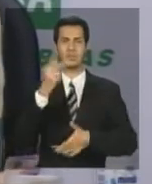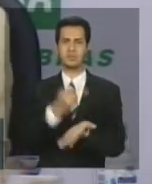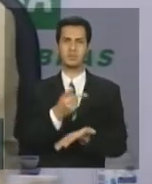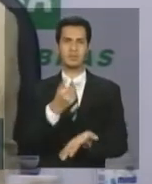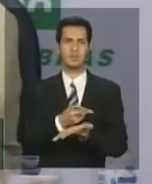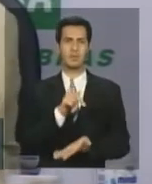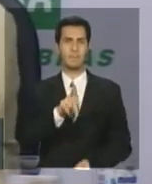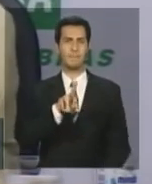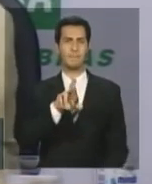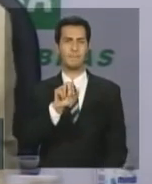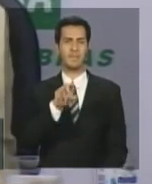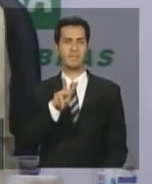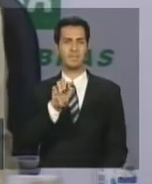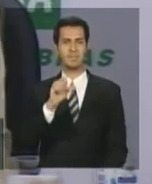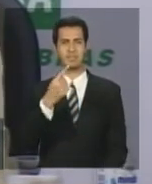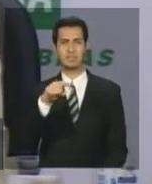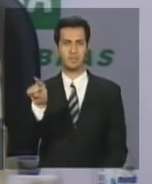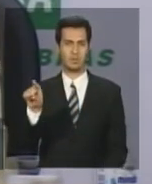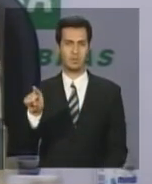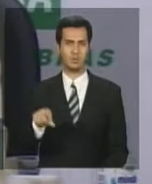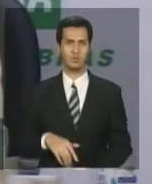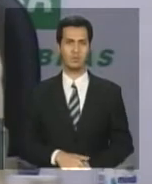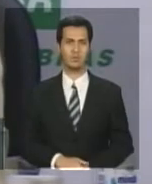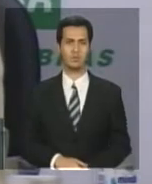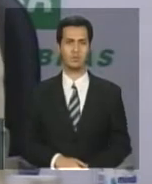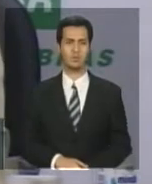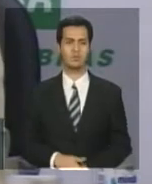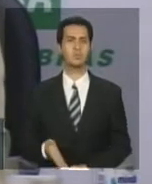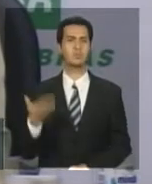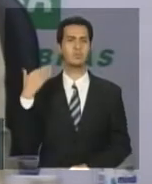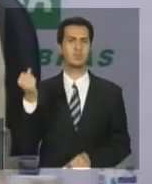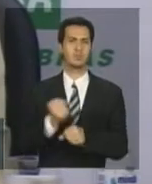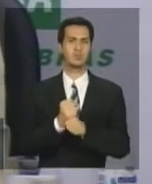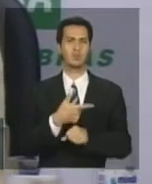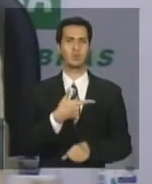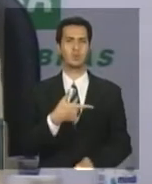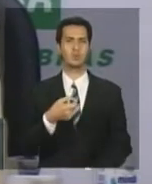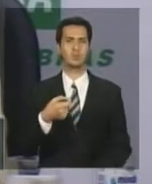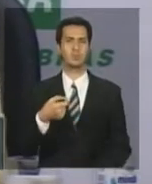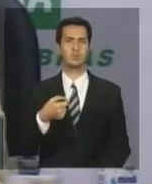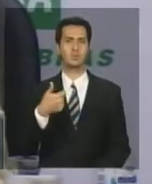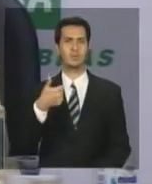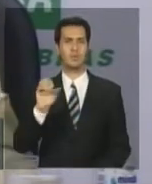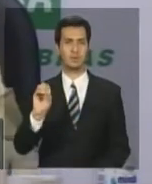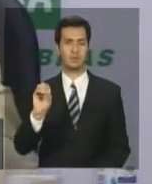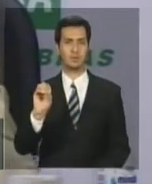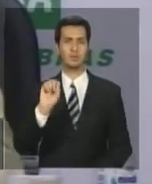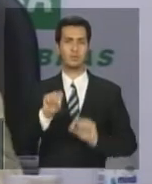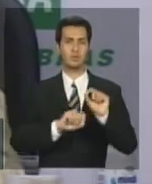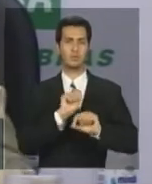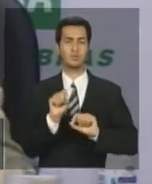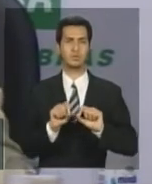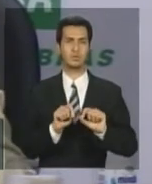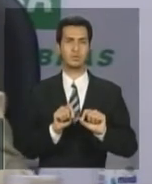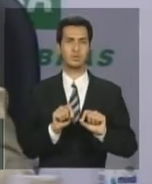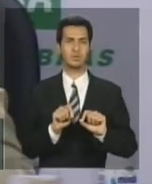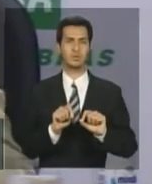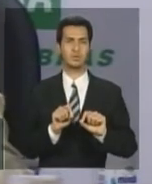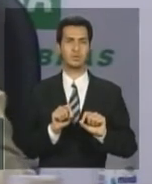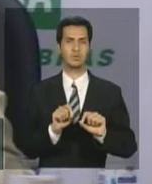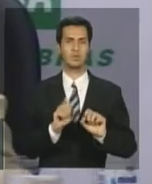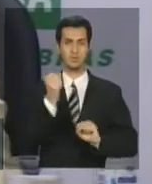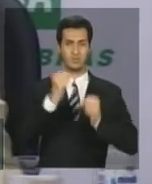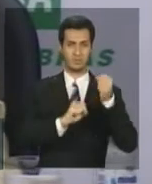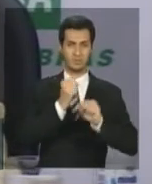Desde o acidente de Macondo, abril de 2010, a indústria de petróleo, ela